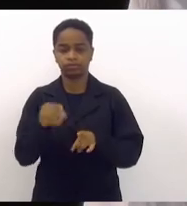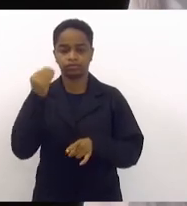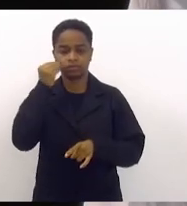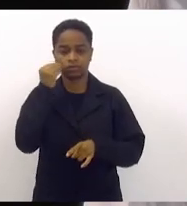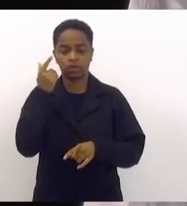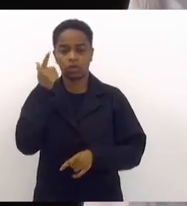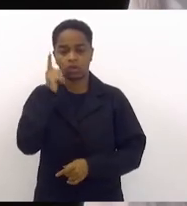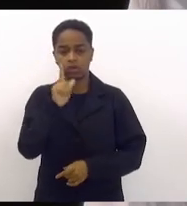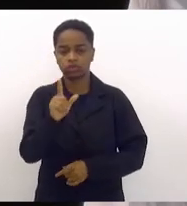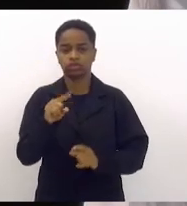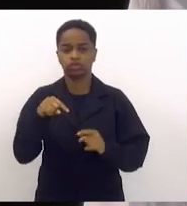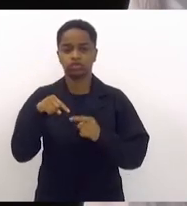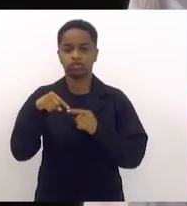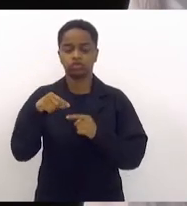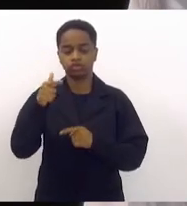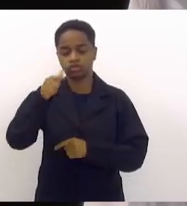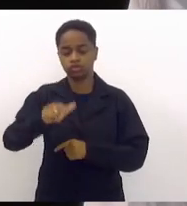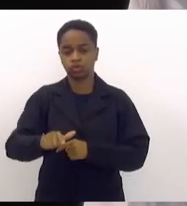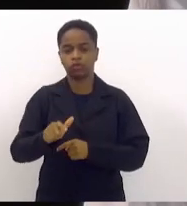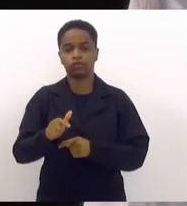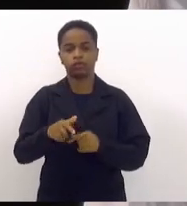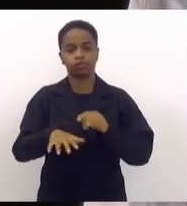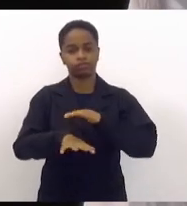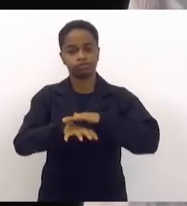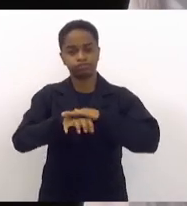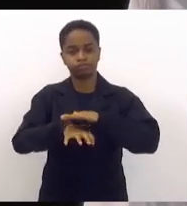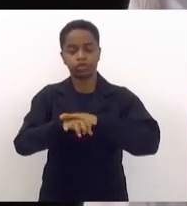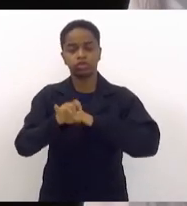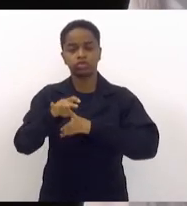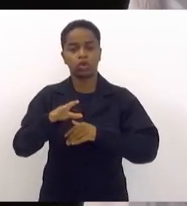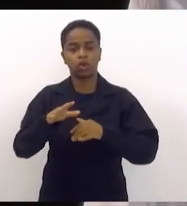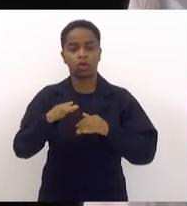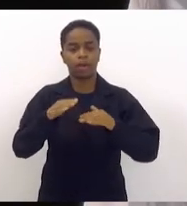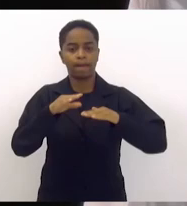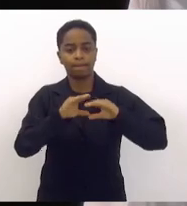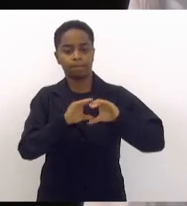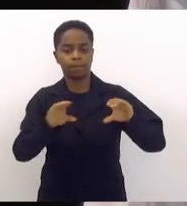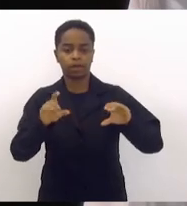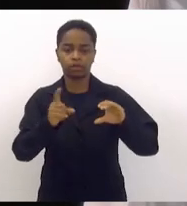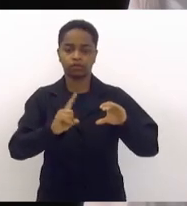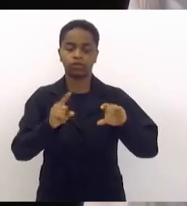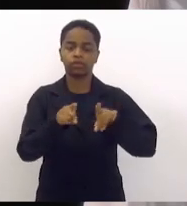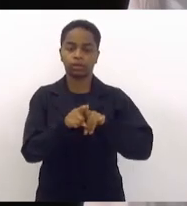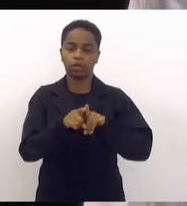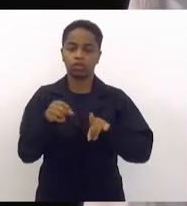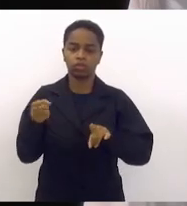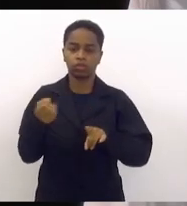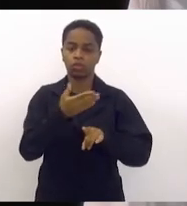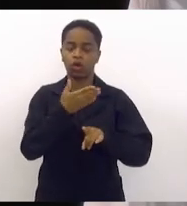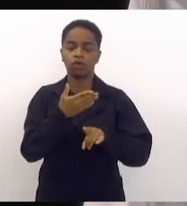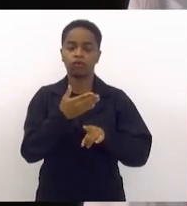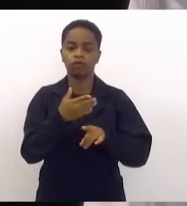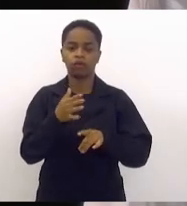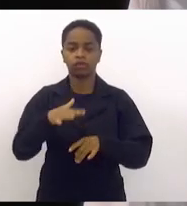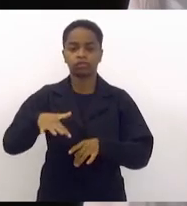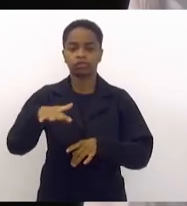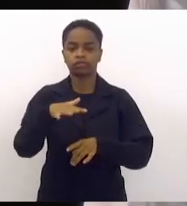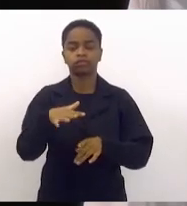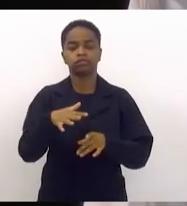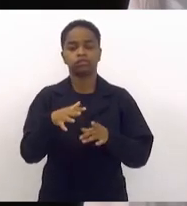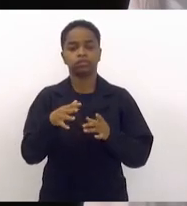produção de plataformas e não só de plataformas mas de novas refinarias e aí Saúdo aqui o meu